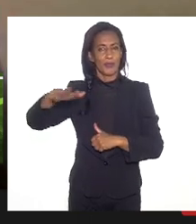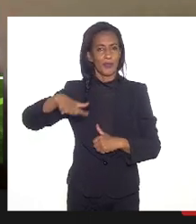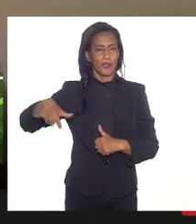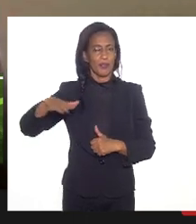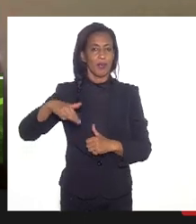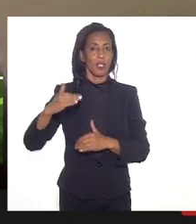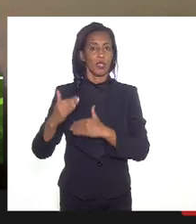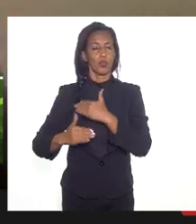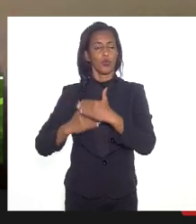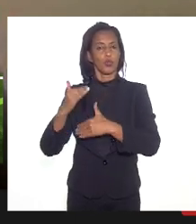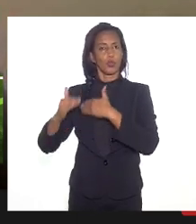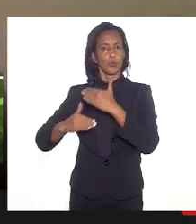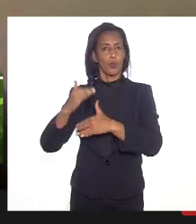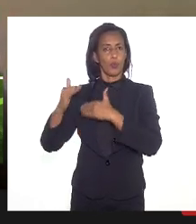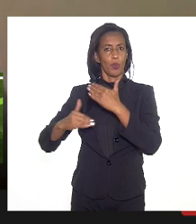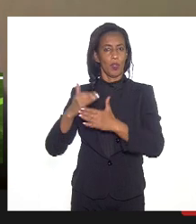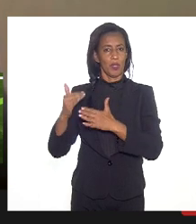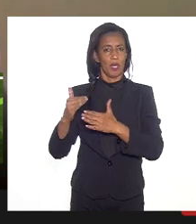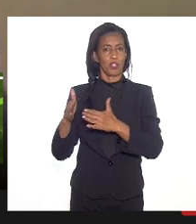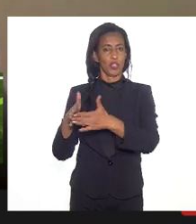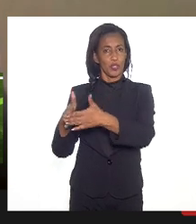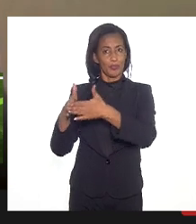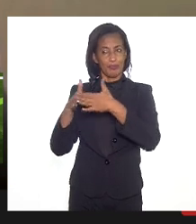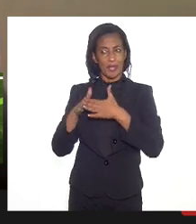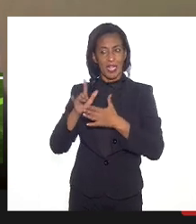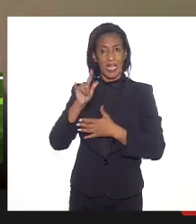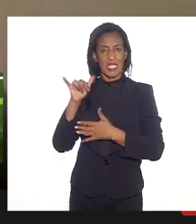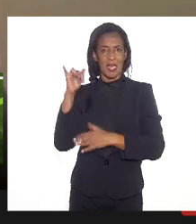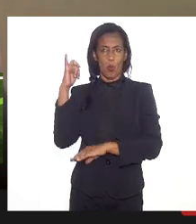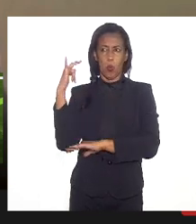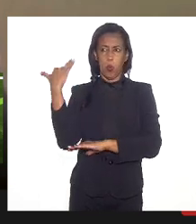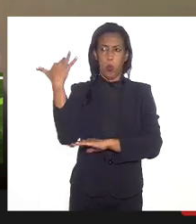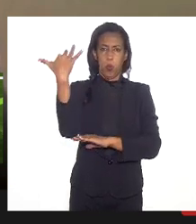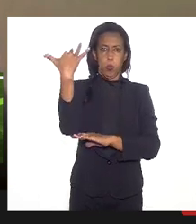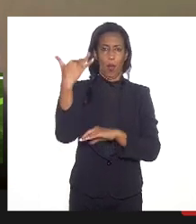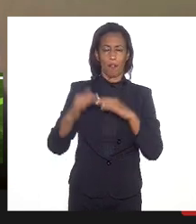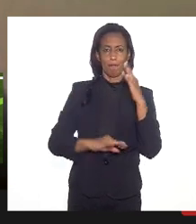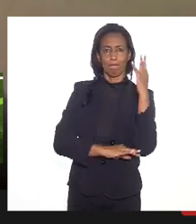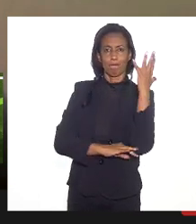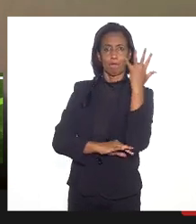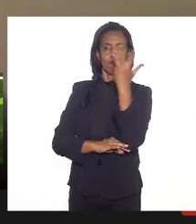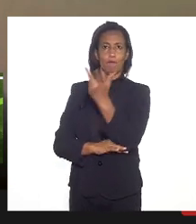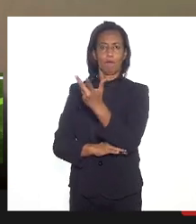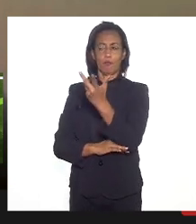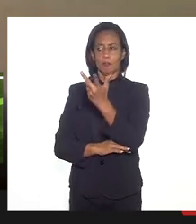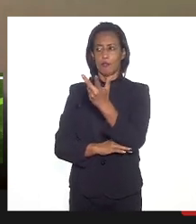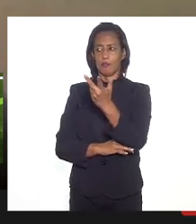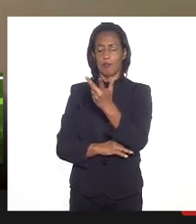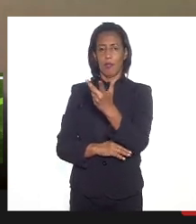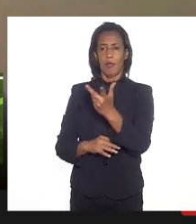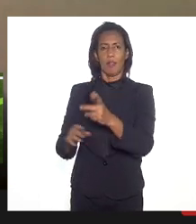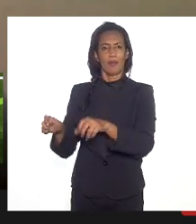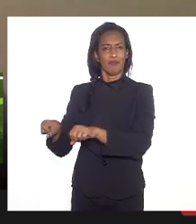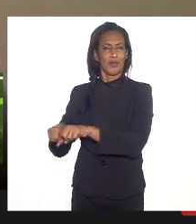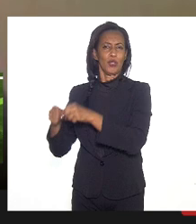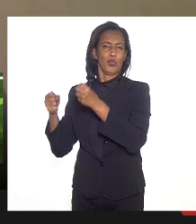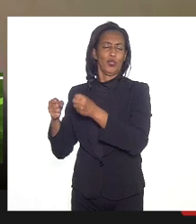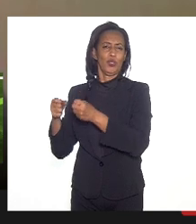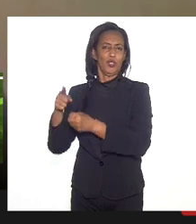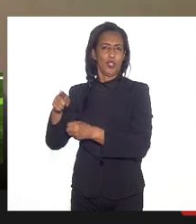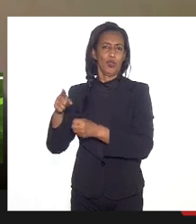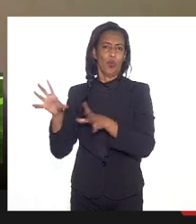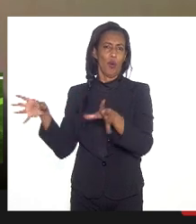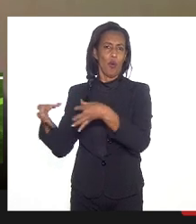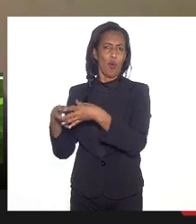os processos de licenciamento ambiental vulnerabilizam as comunidades quilombolas e